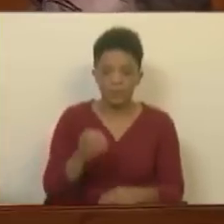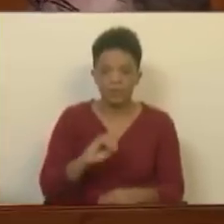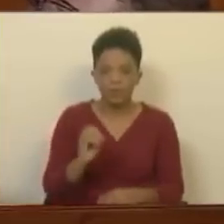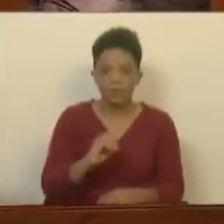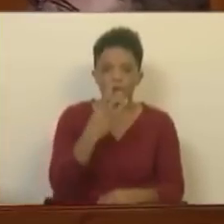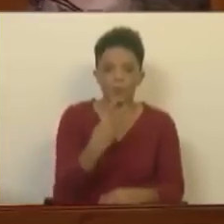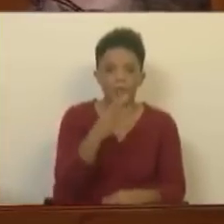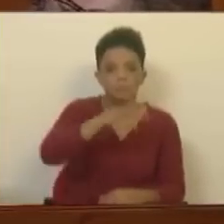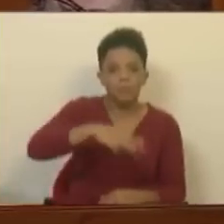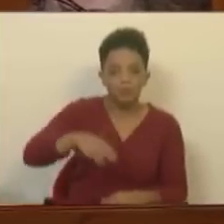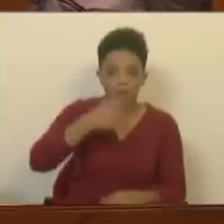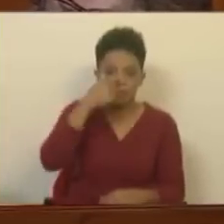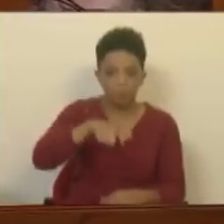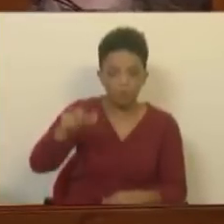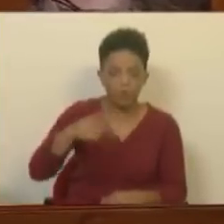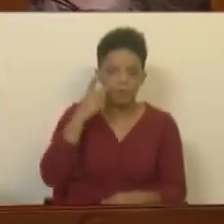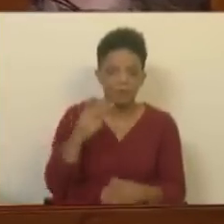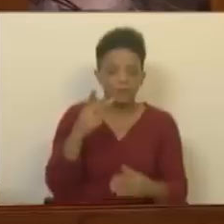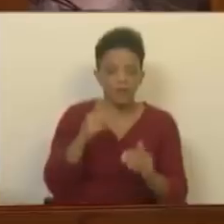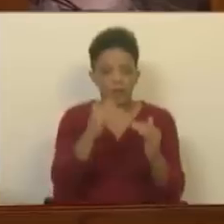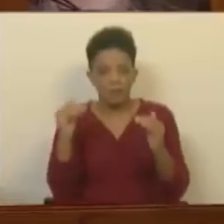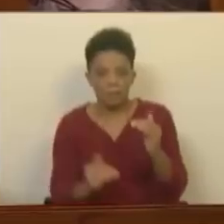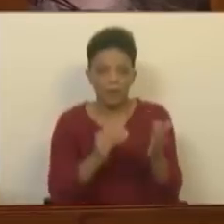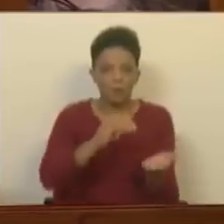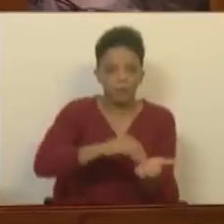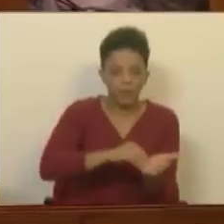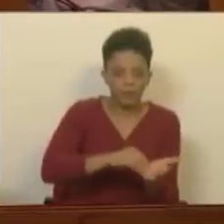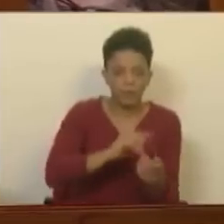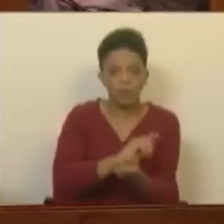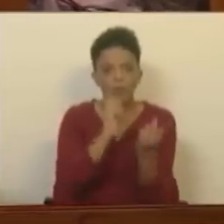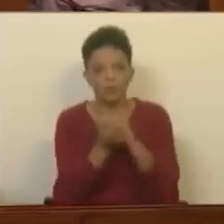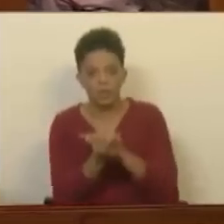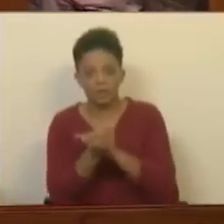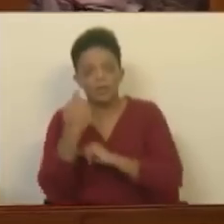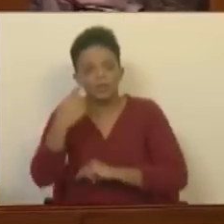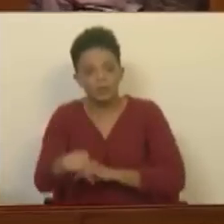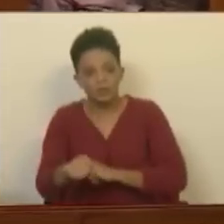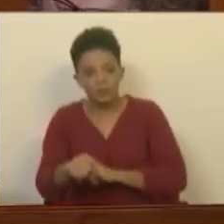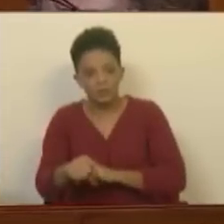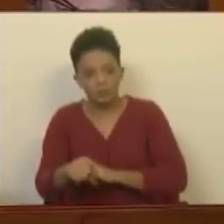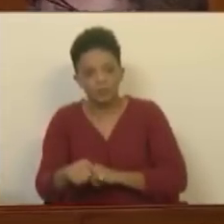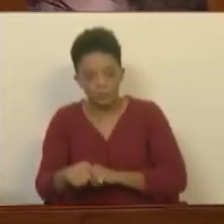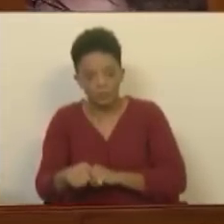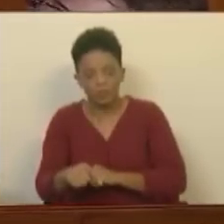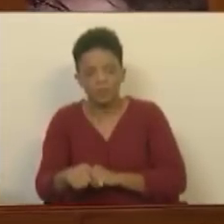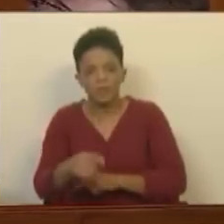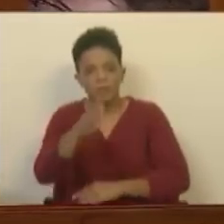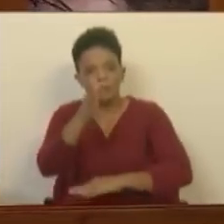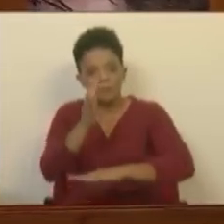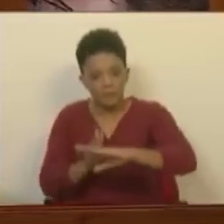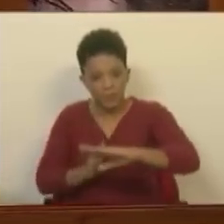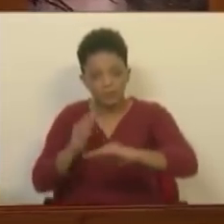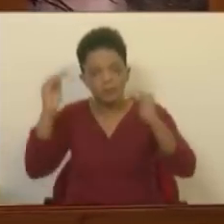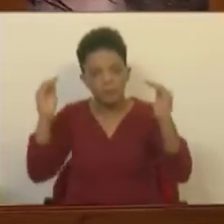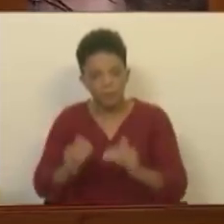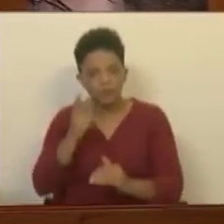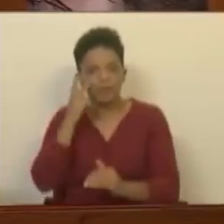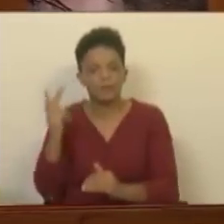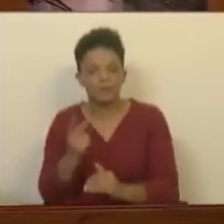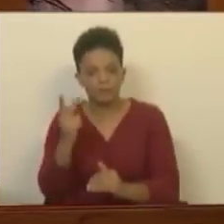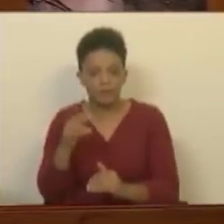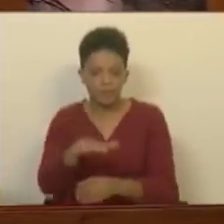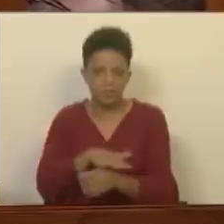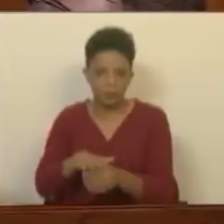termos quatro milhões de pessoas a viverem abaixo de Linhares pobreza pelo contrário temos temos menos a viverem